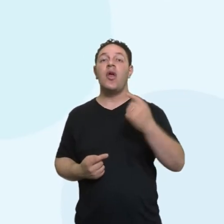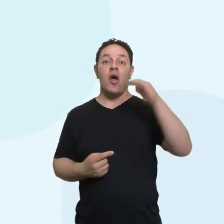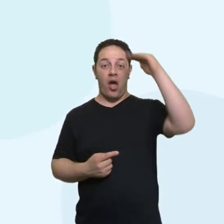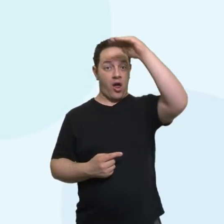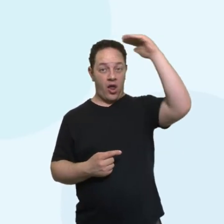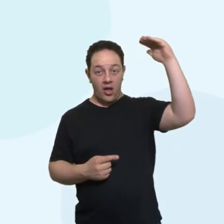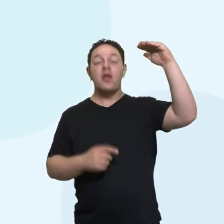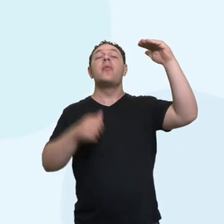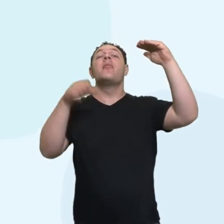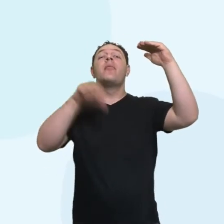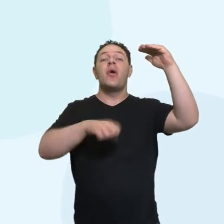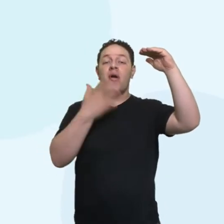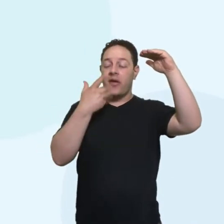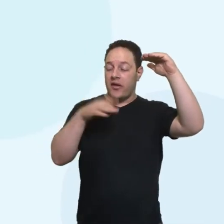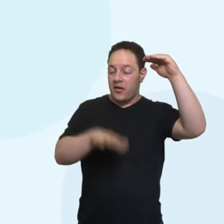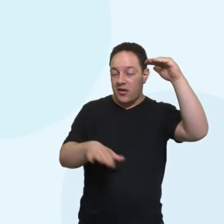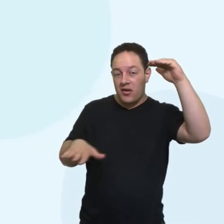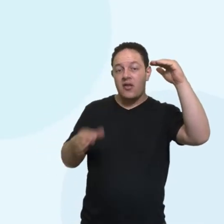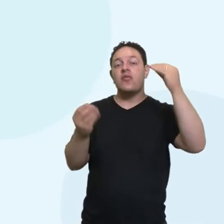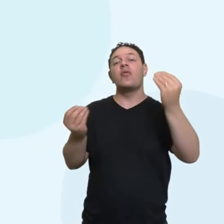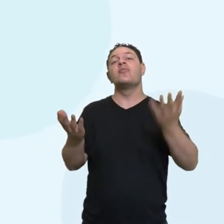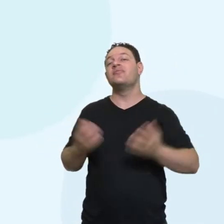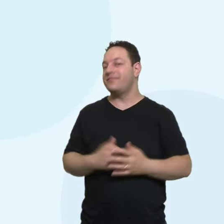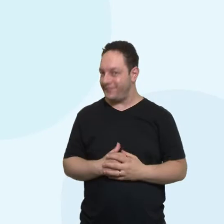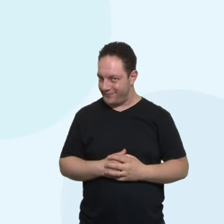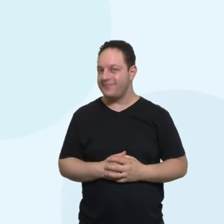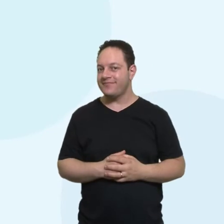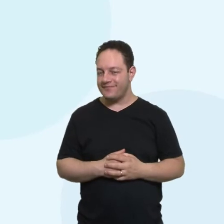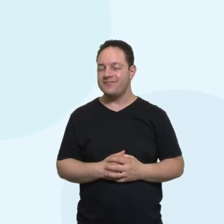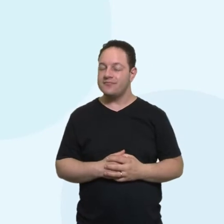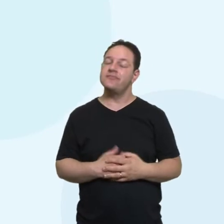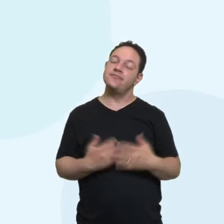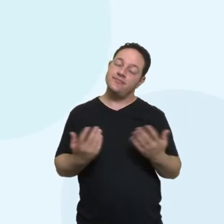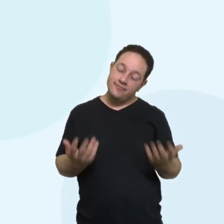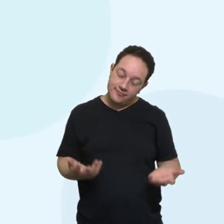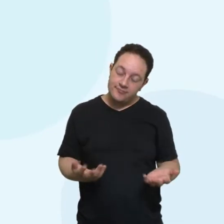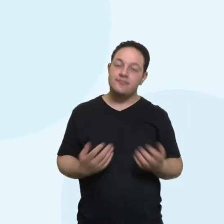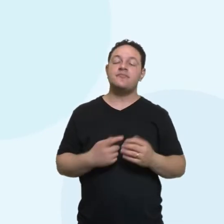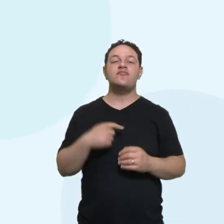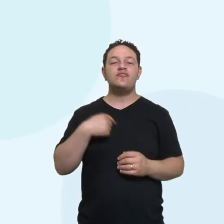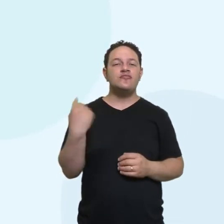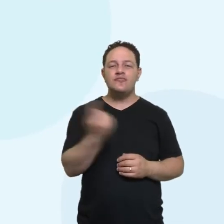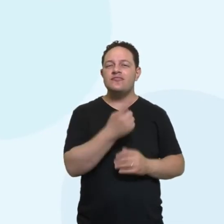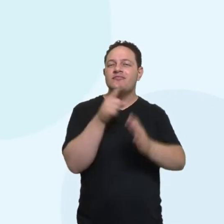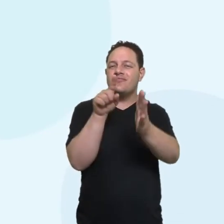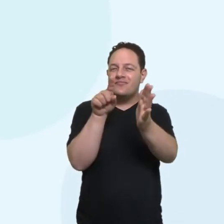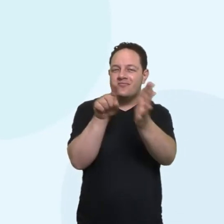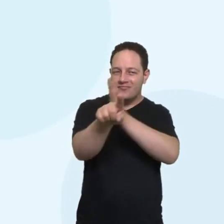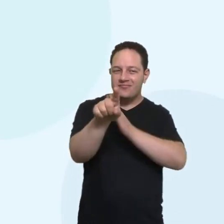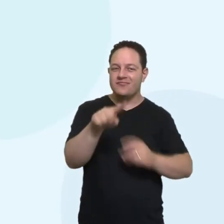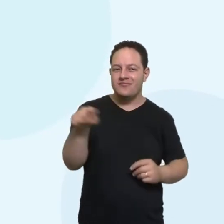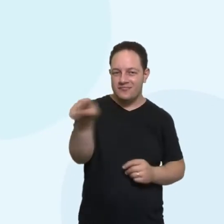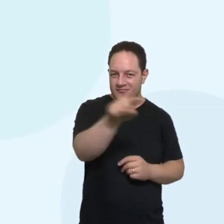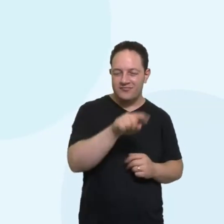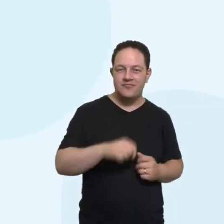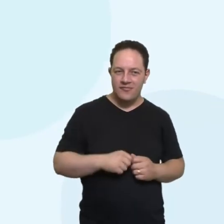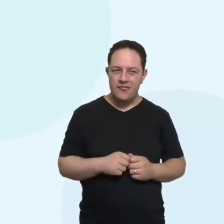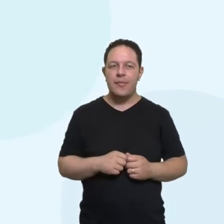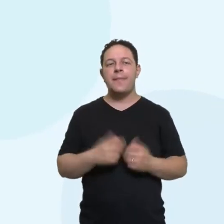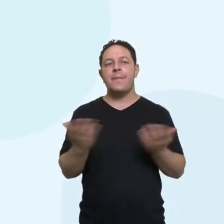principalmente em relação aos nossos estudantes E aí então nós vamos perguntar para vocês aí